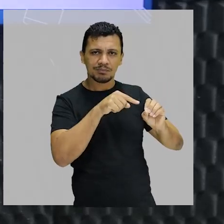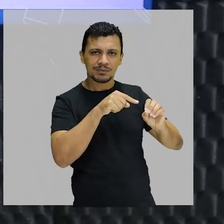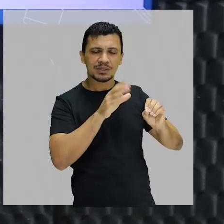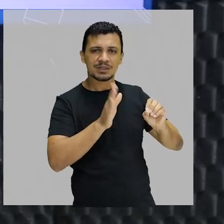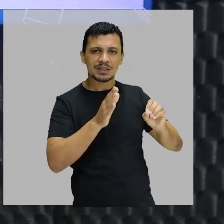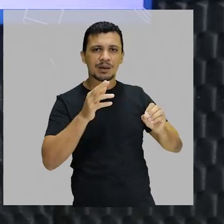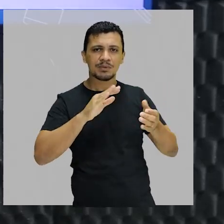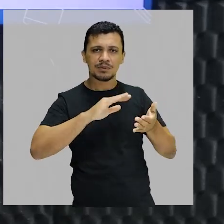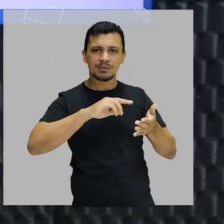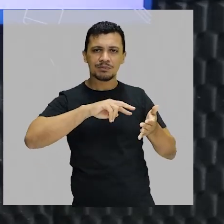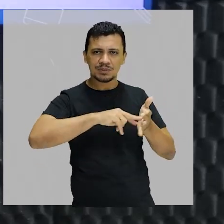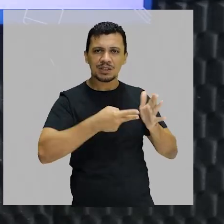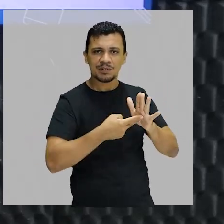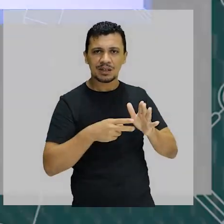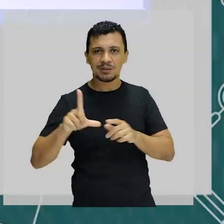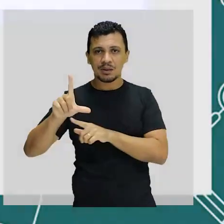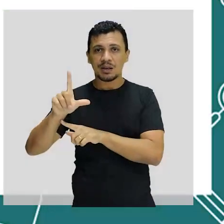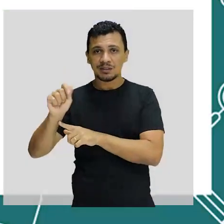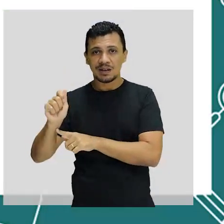os, as.